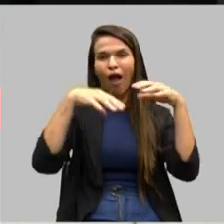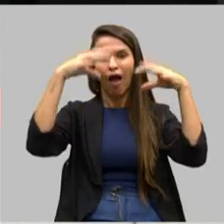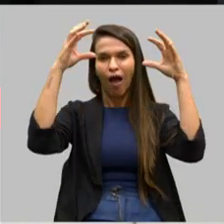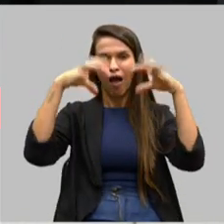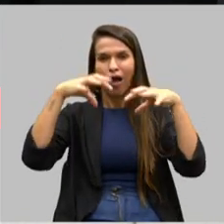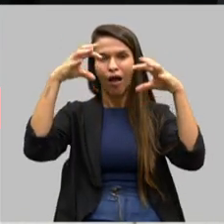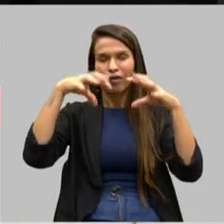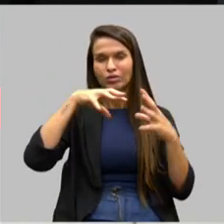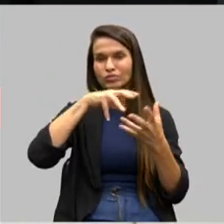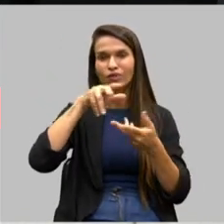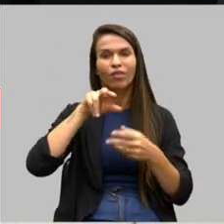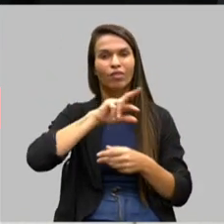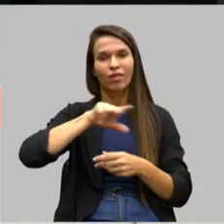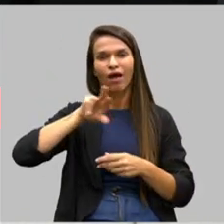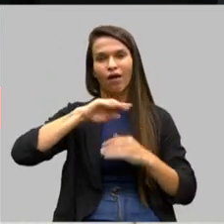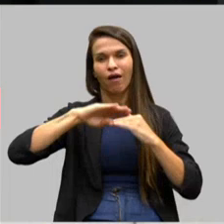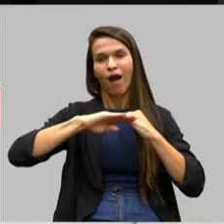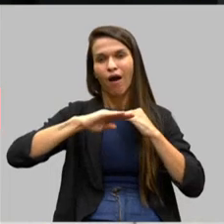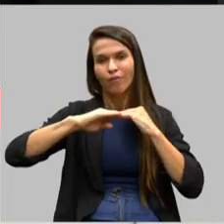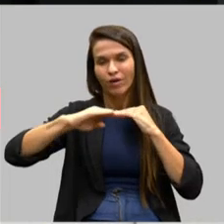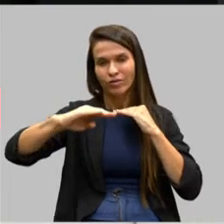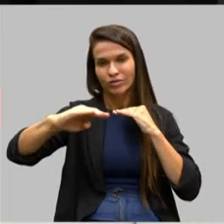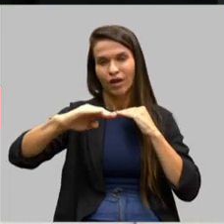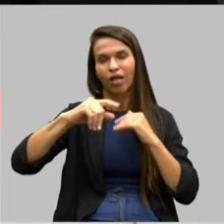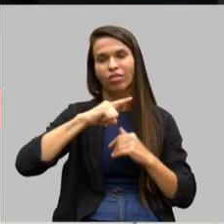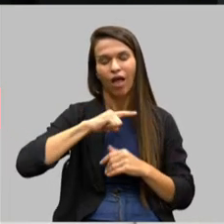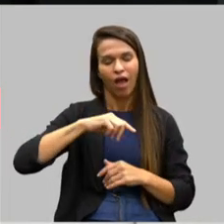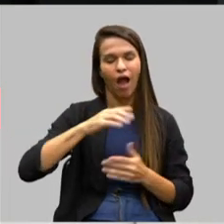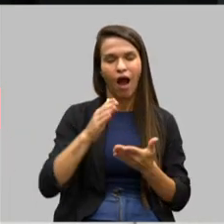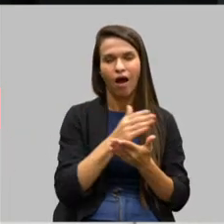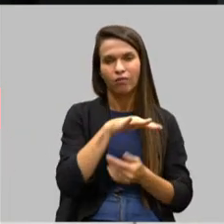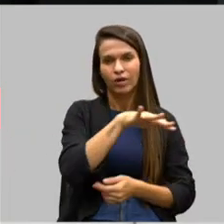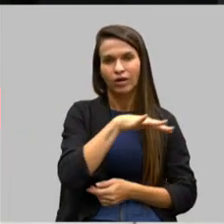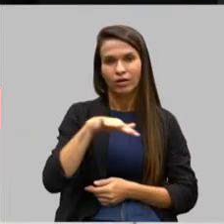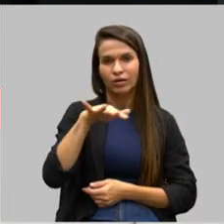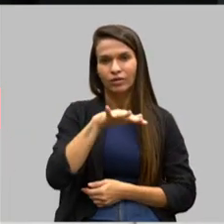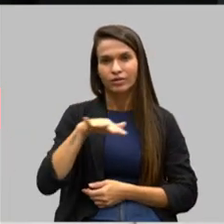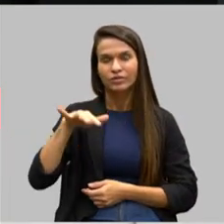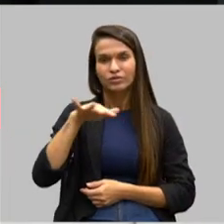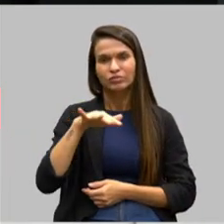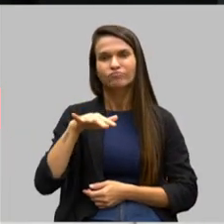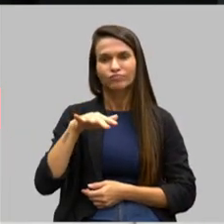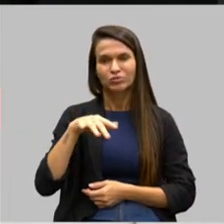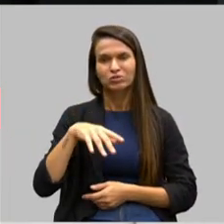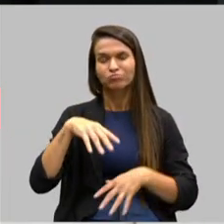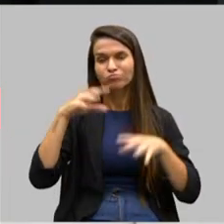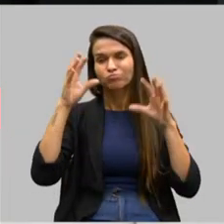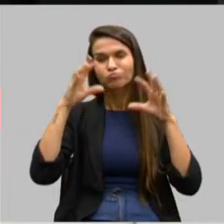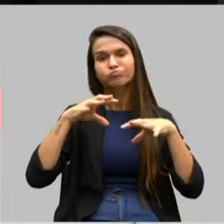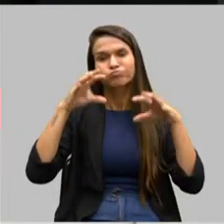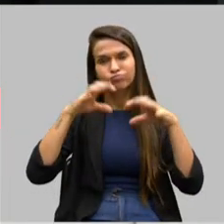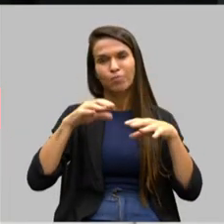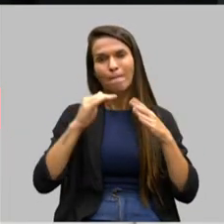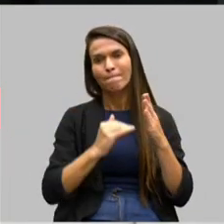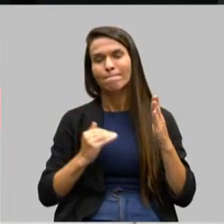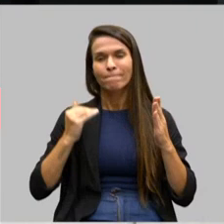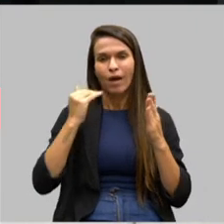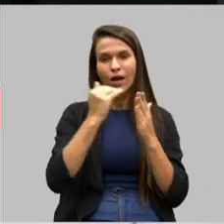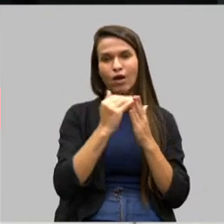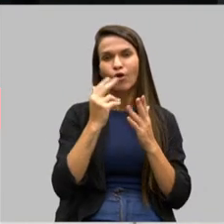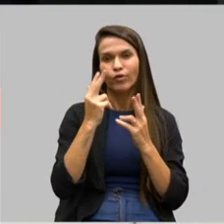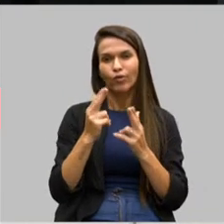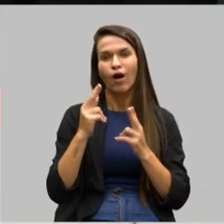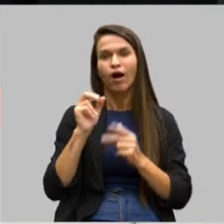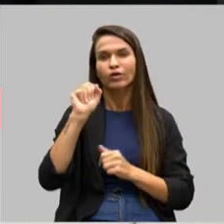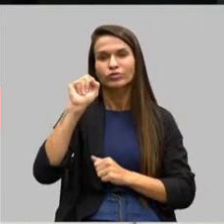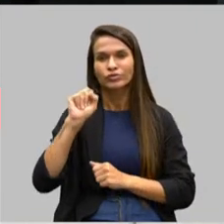são homogêneas. Há regiões em que as precipitações vão aumentar, como no sudeste da